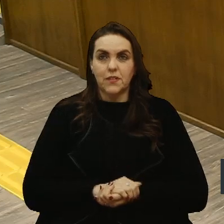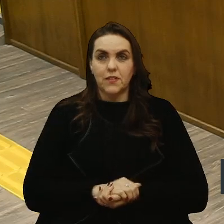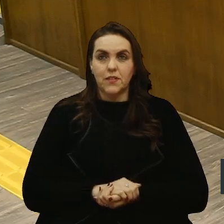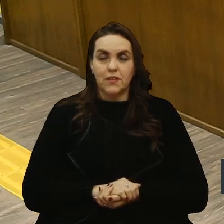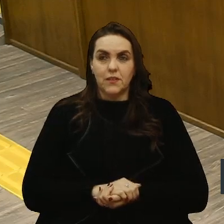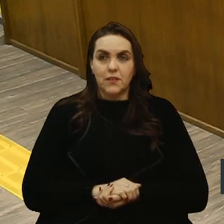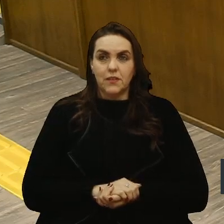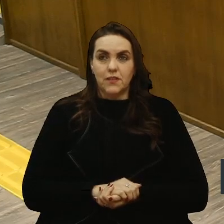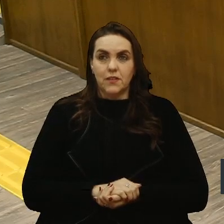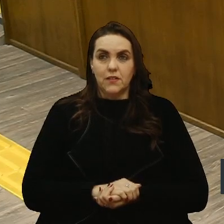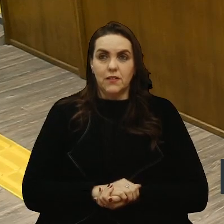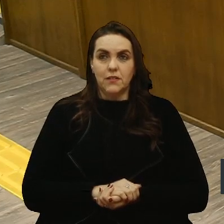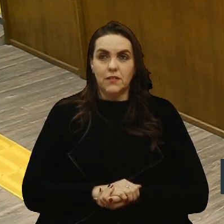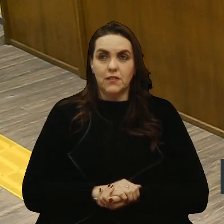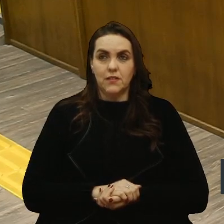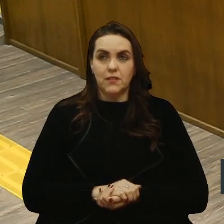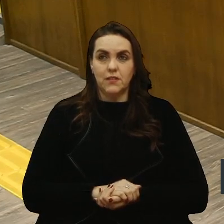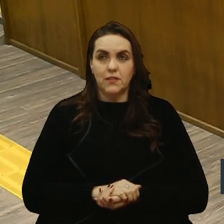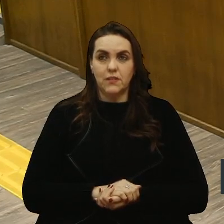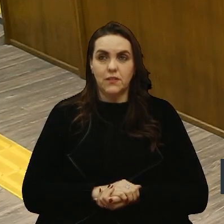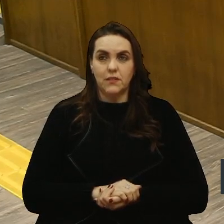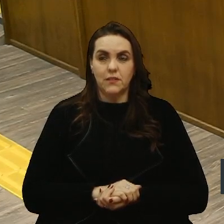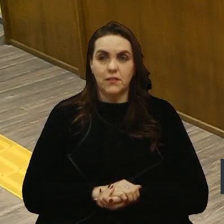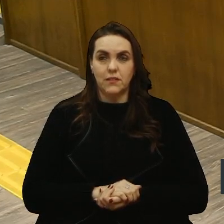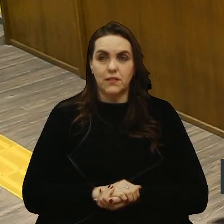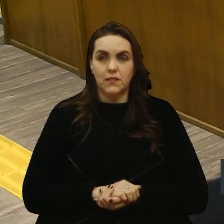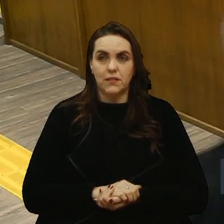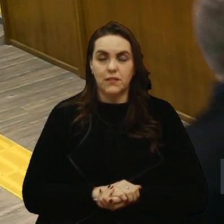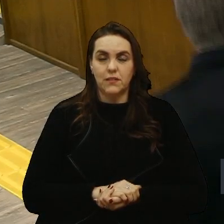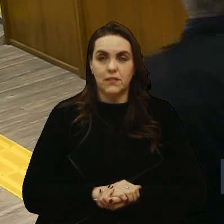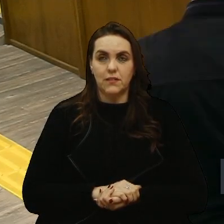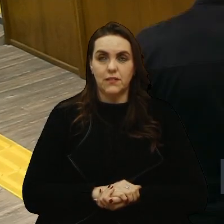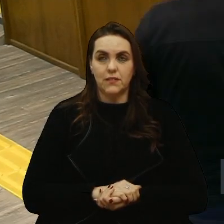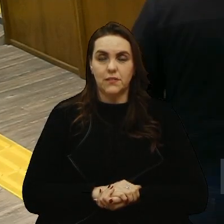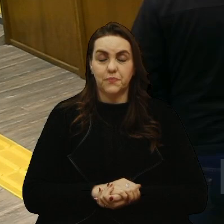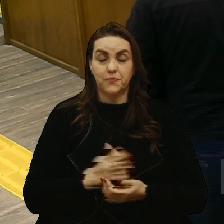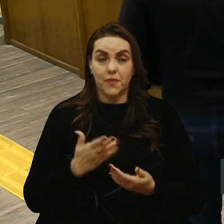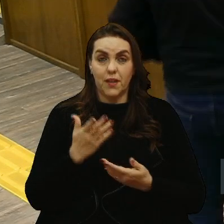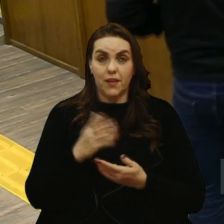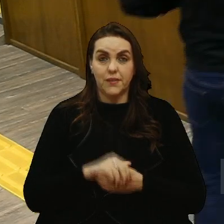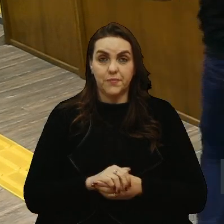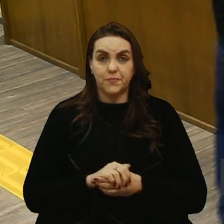Pois é, hoje eu tô com... Na Quimbanda, diria que eu tô com axé de fala.